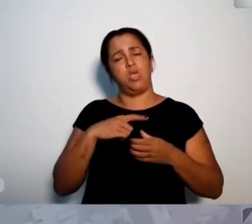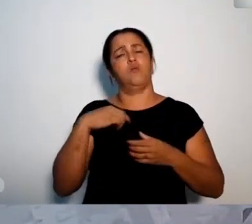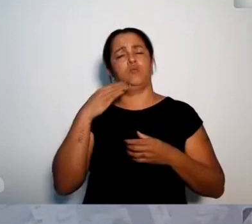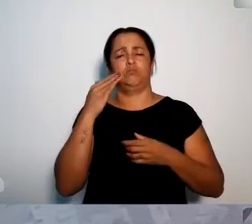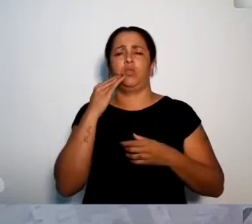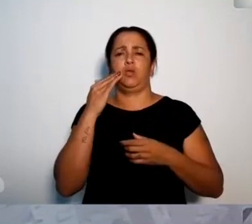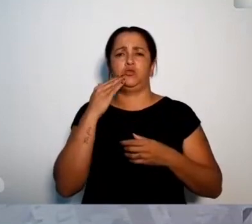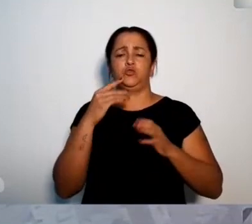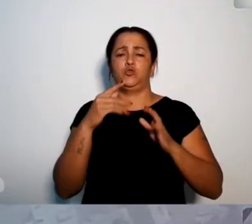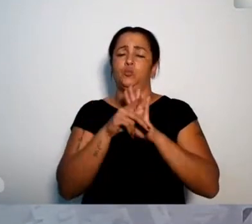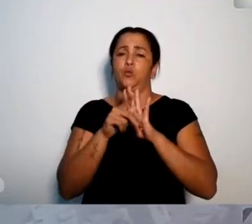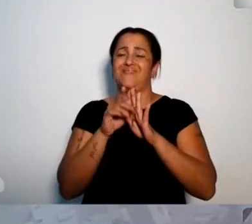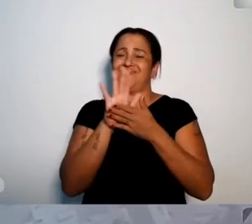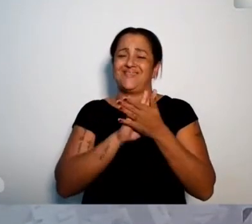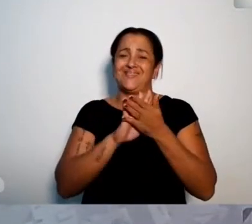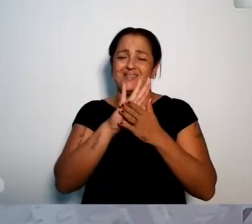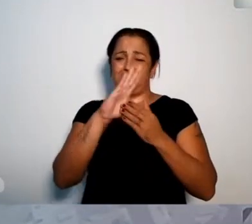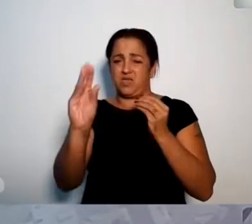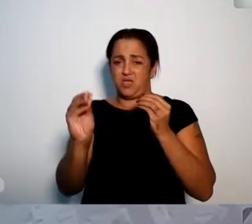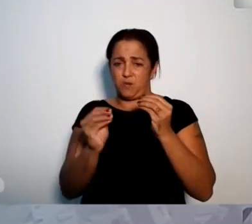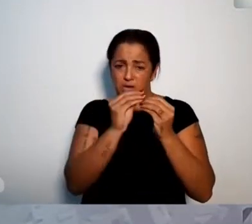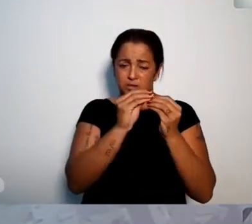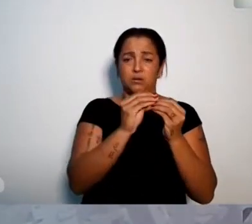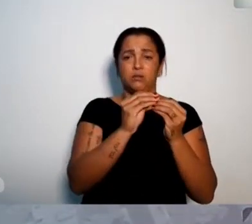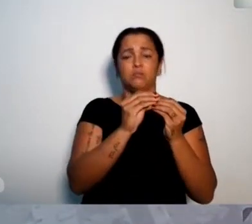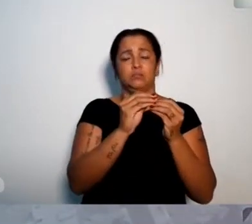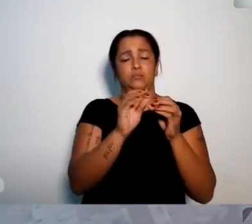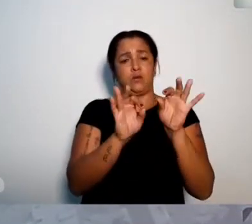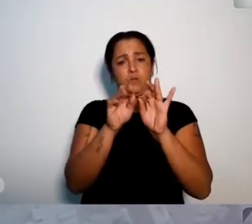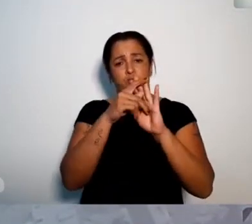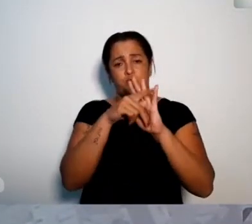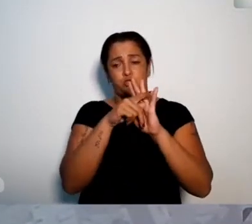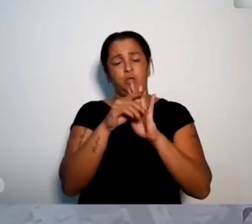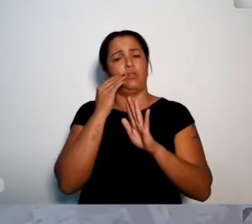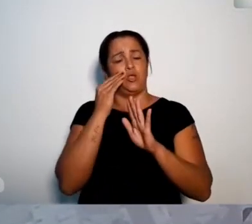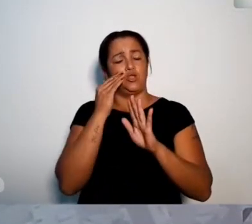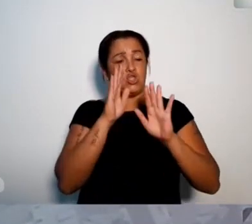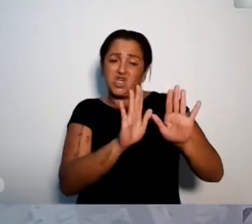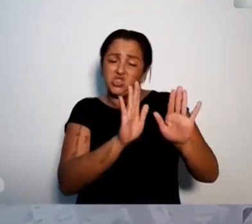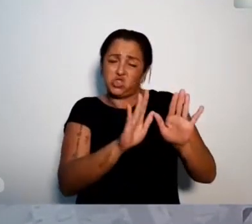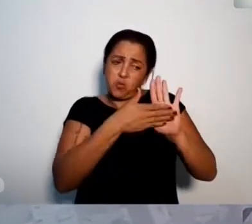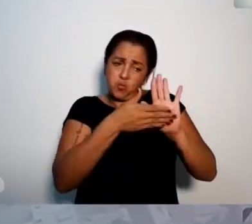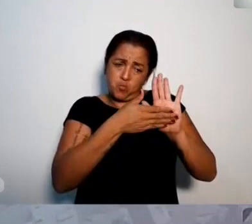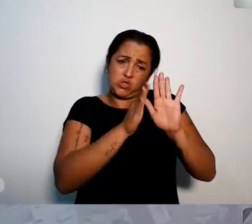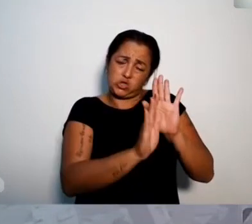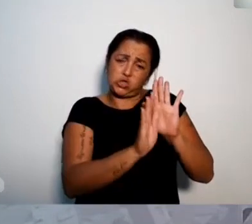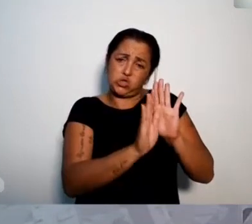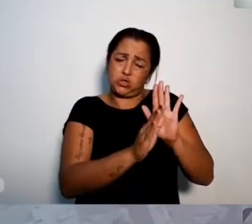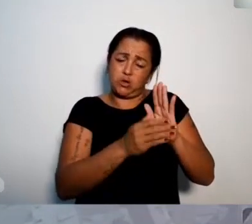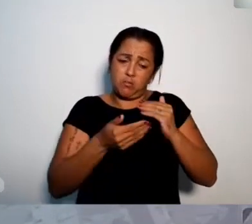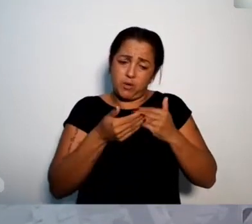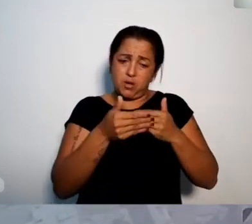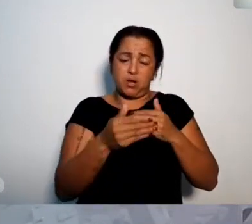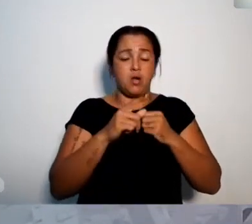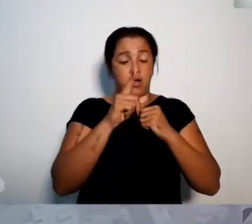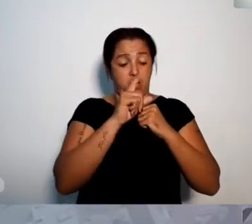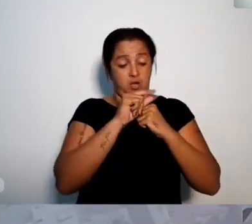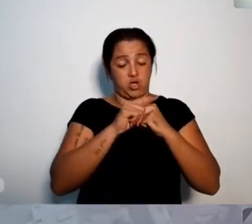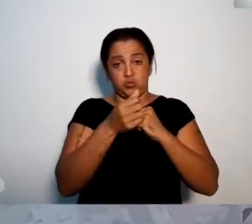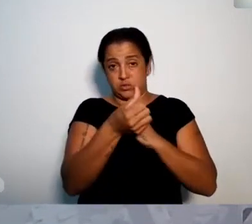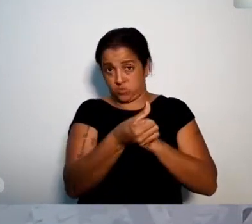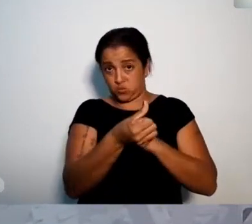esse projeto nessa oportunidade, deixar do jeito que está proposto aqui, a partir do artigo 6º, para que a gente